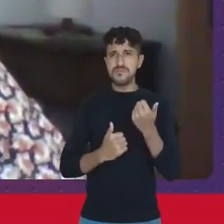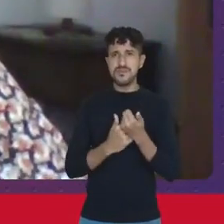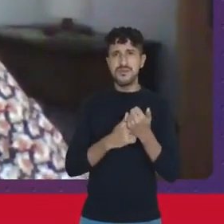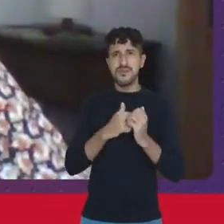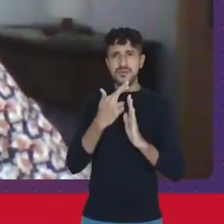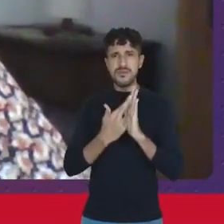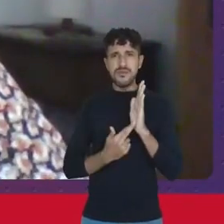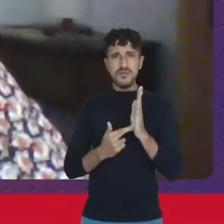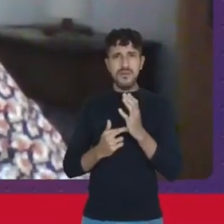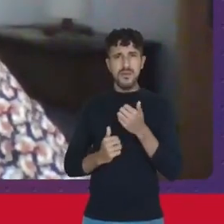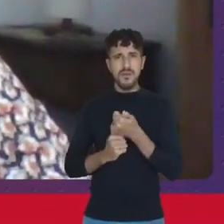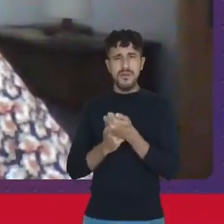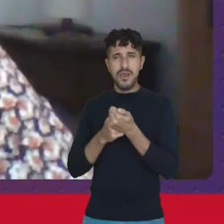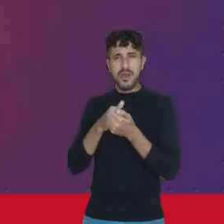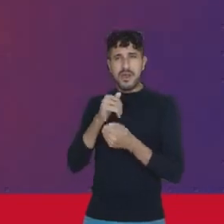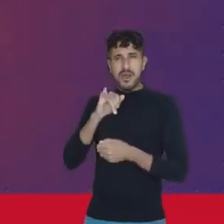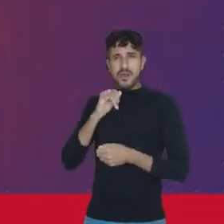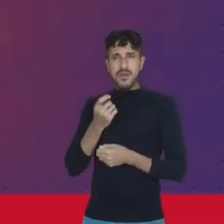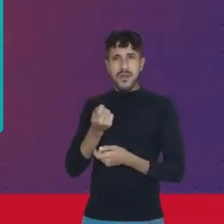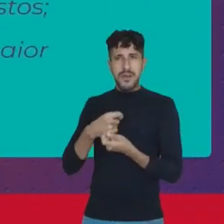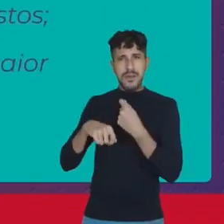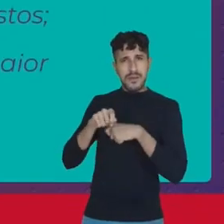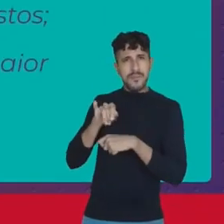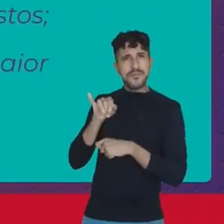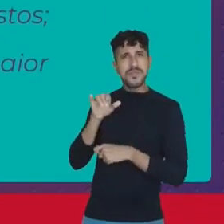medidas de austeridade fiscal.